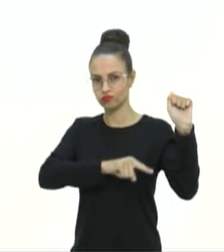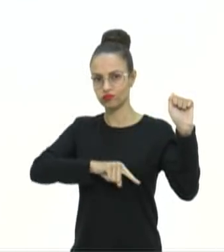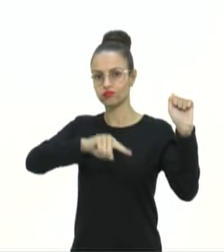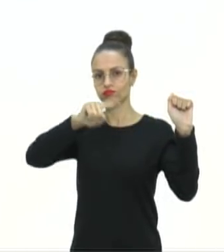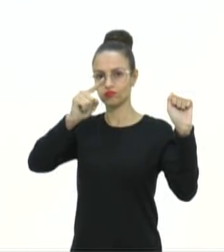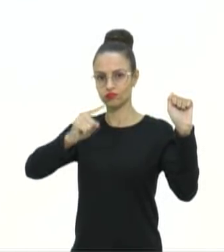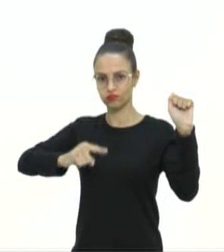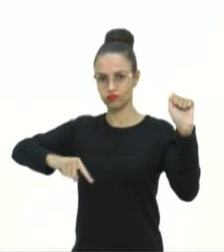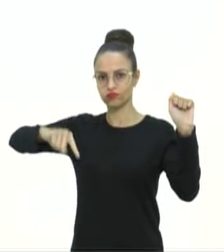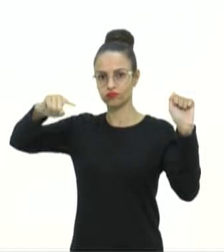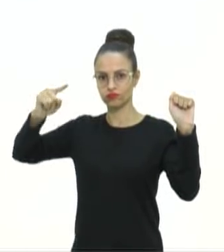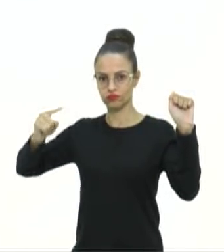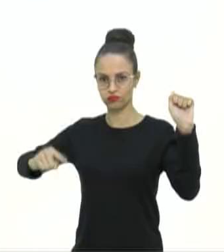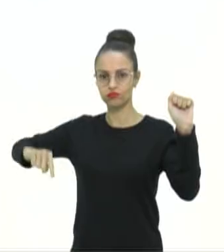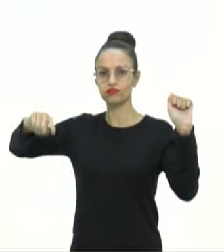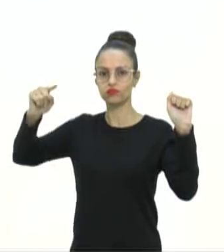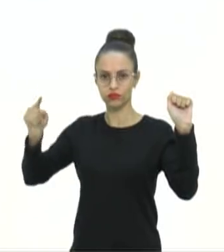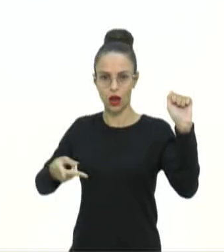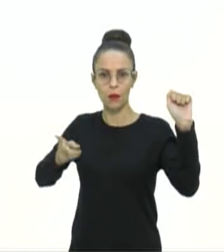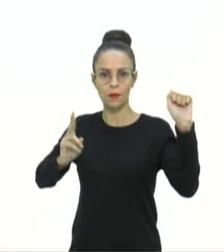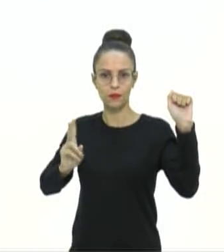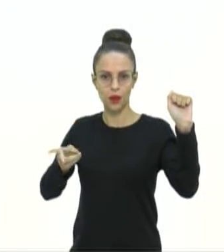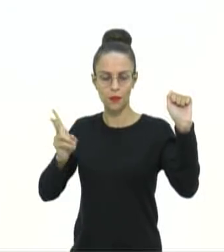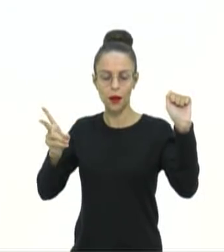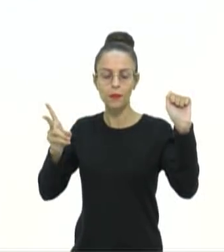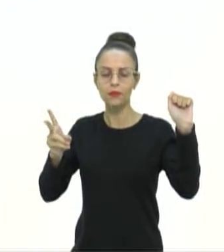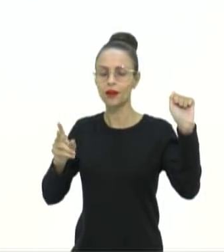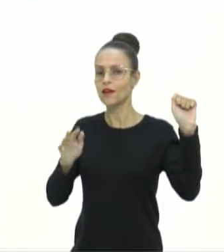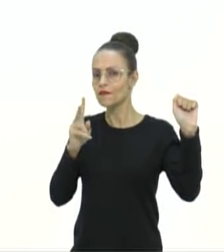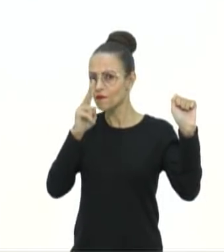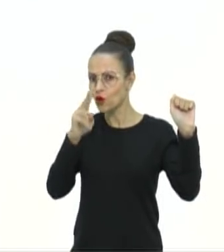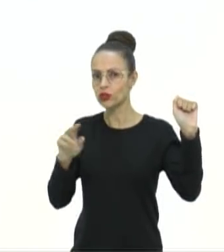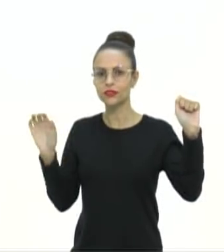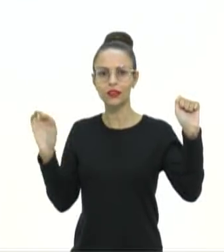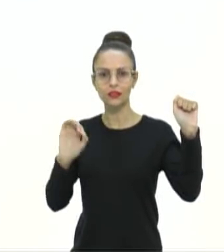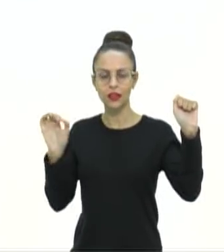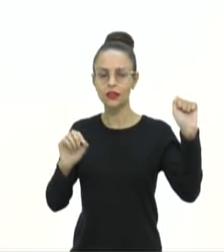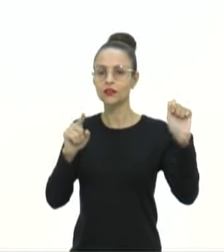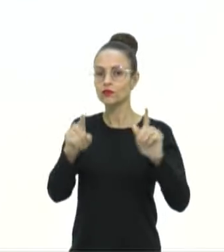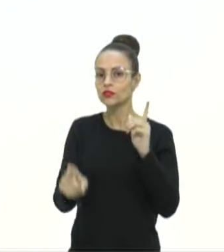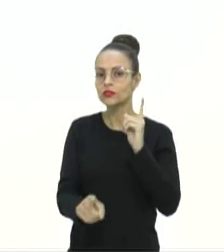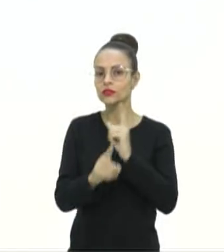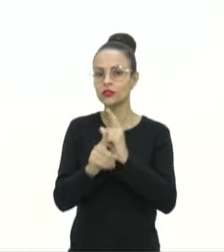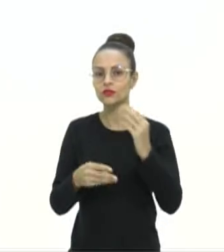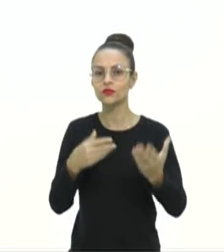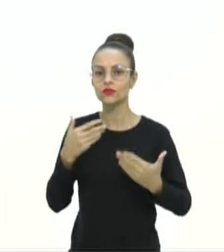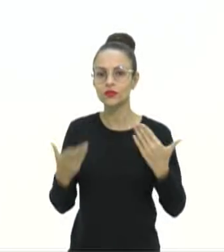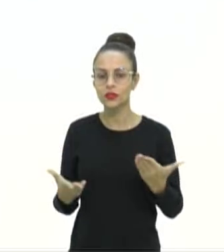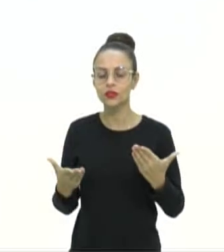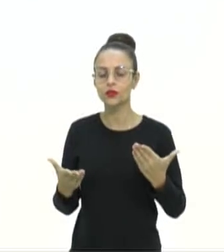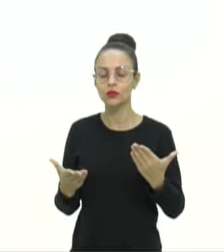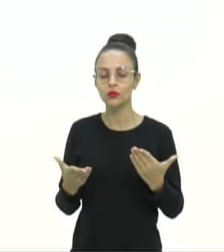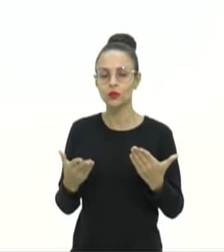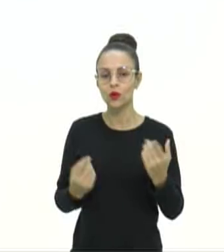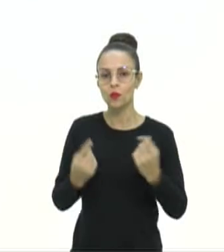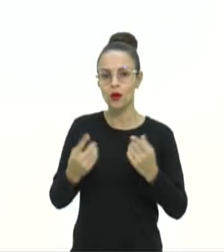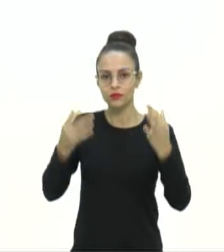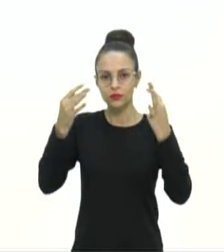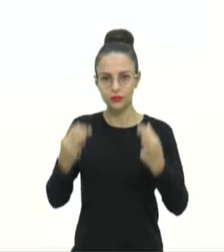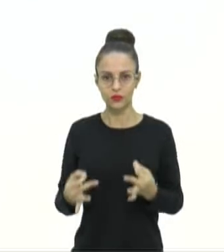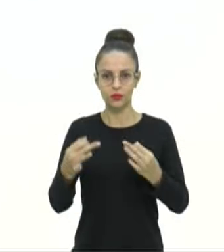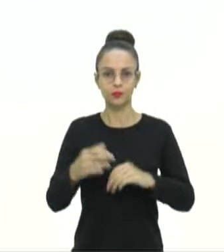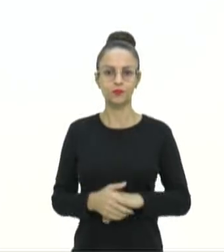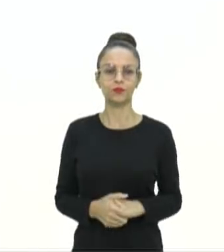da pista representada na figura, sem atuação de forças dissipativas, identifique as afirmativas